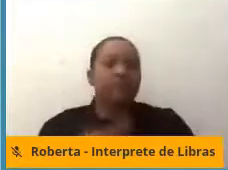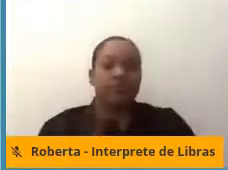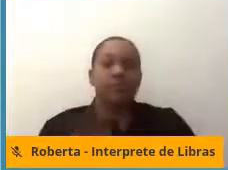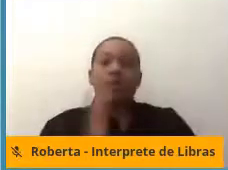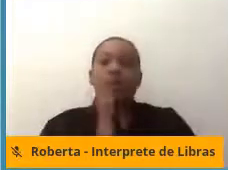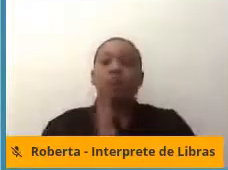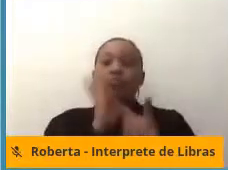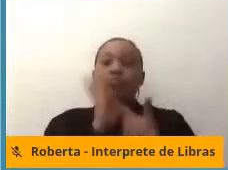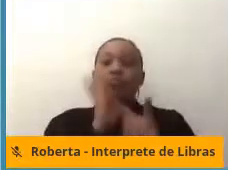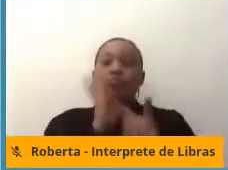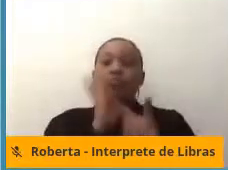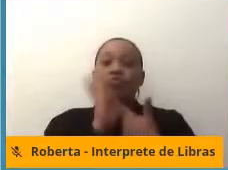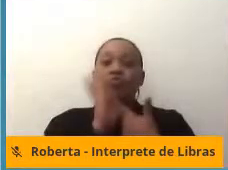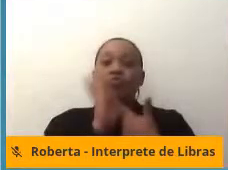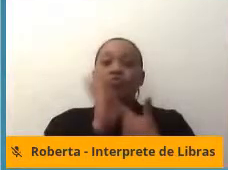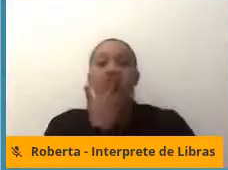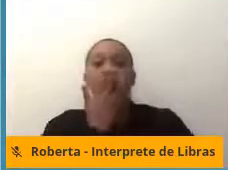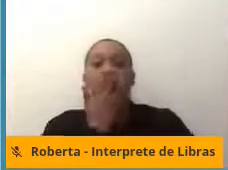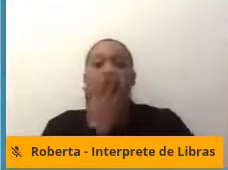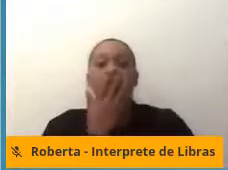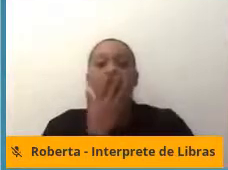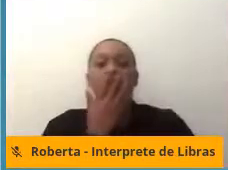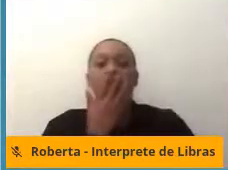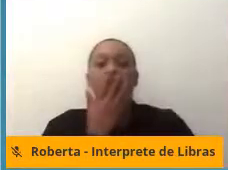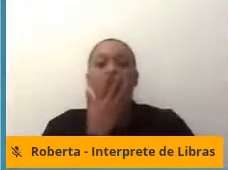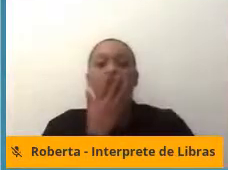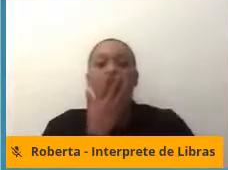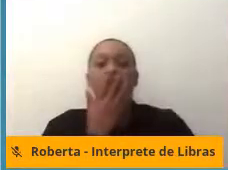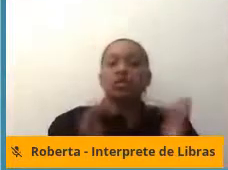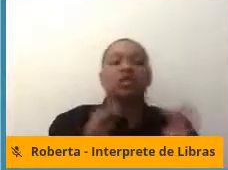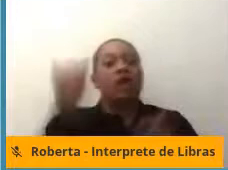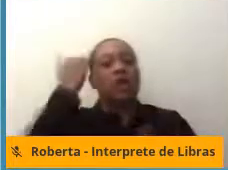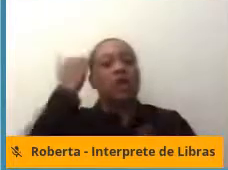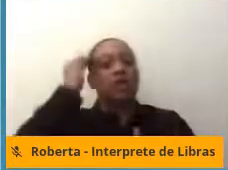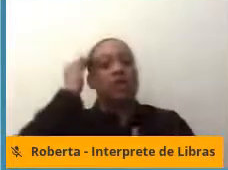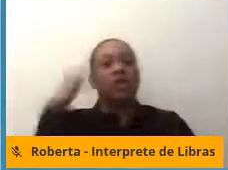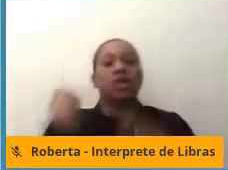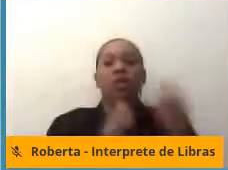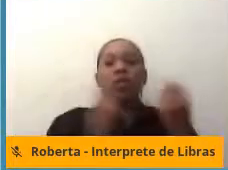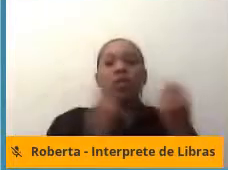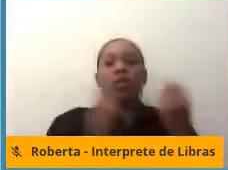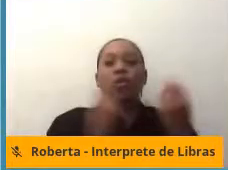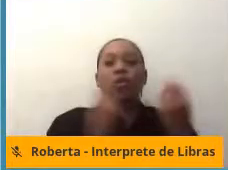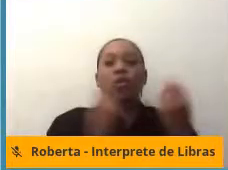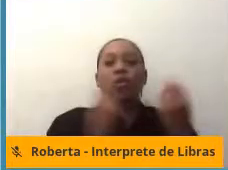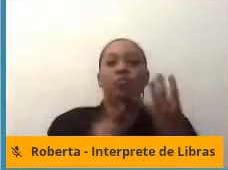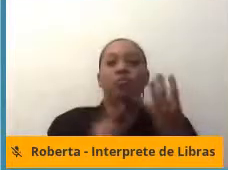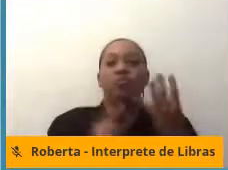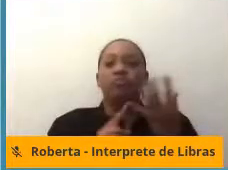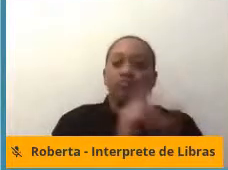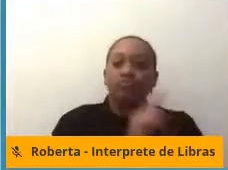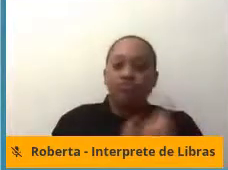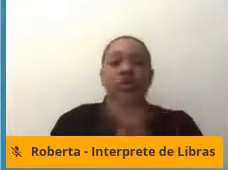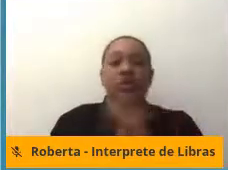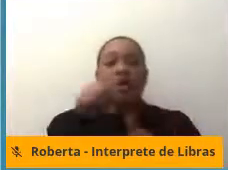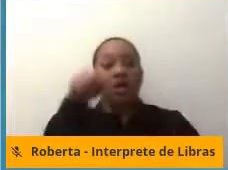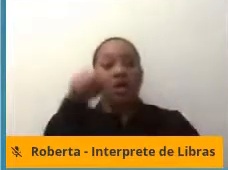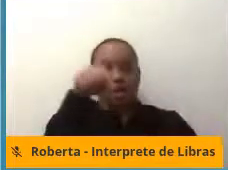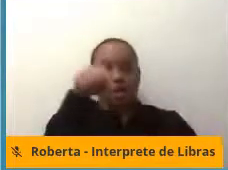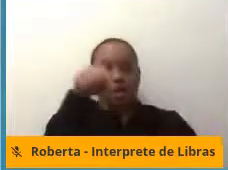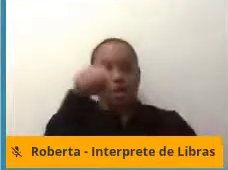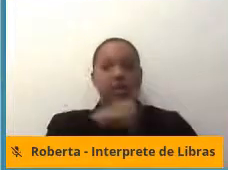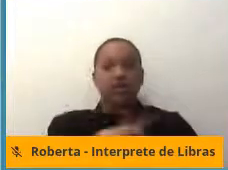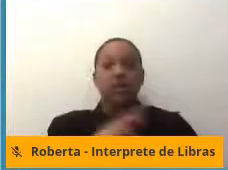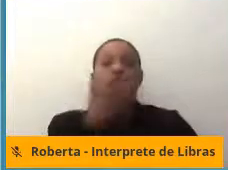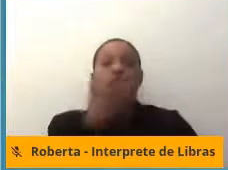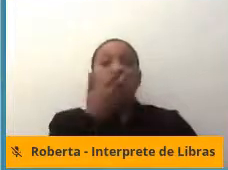contágio. Então, aqui embaixo, você está vendo curva de contágio, a gente vê uma barra verde, que quer dizer o número